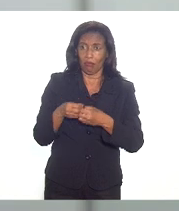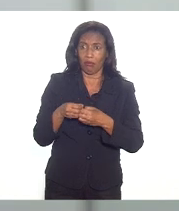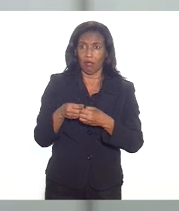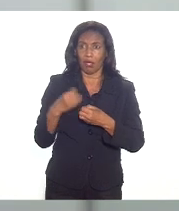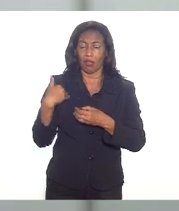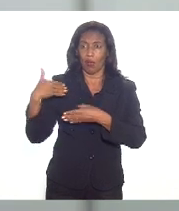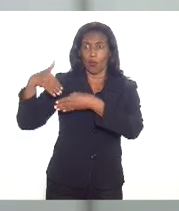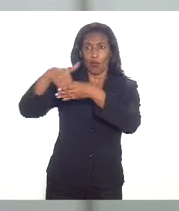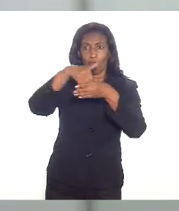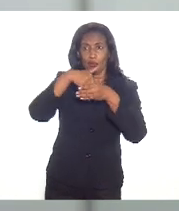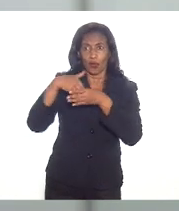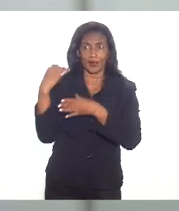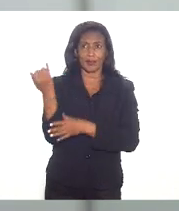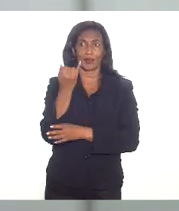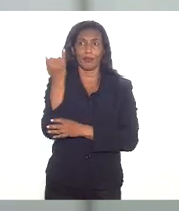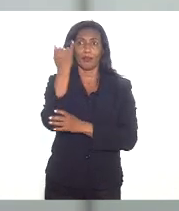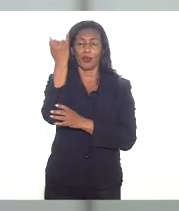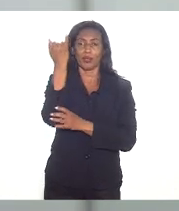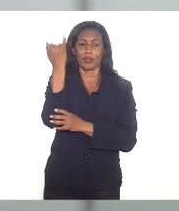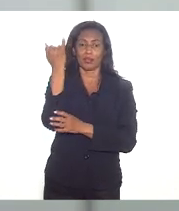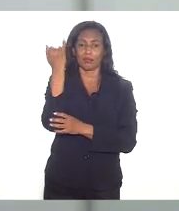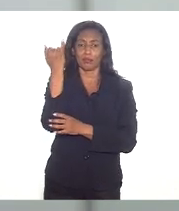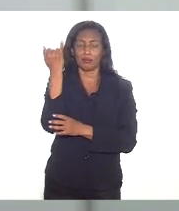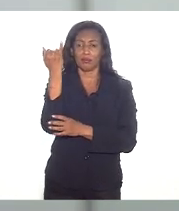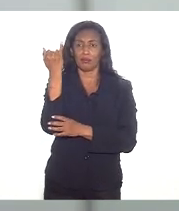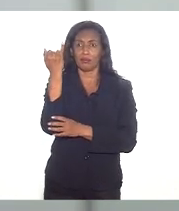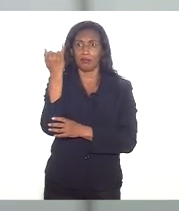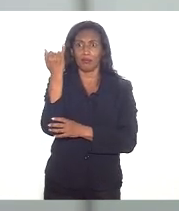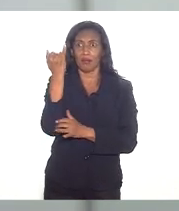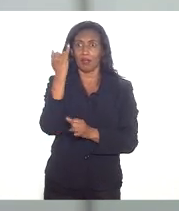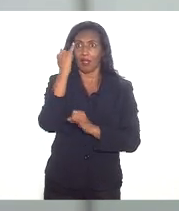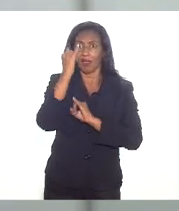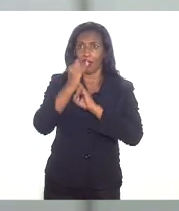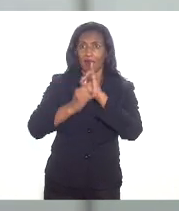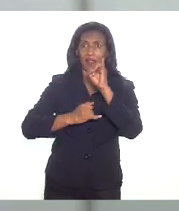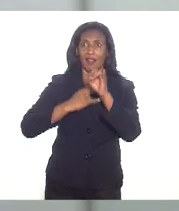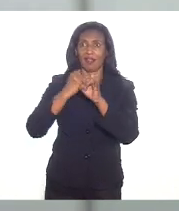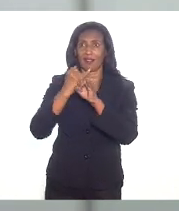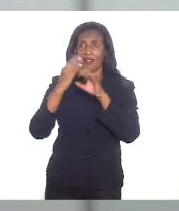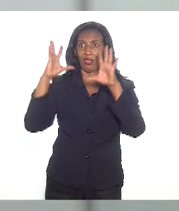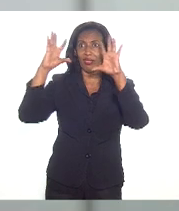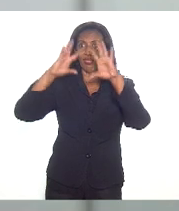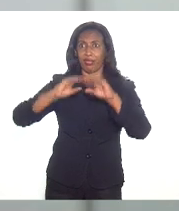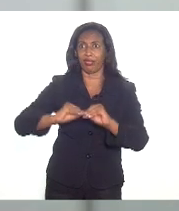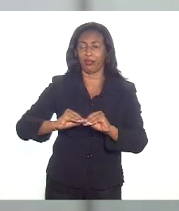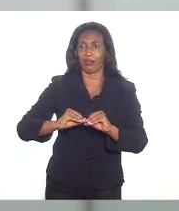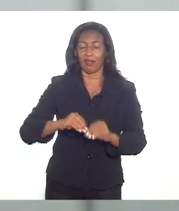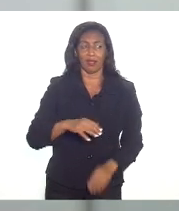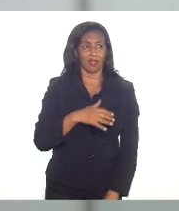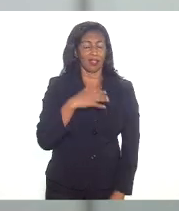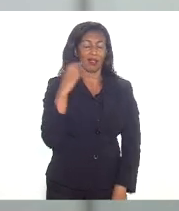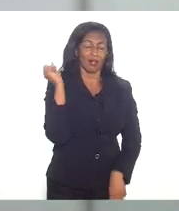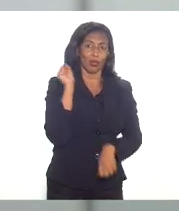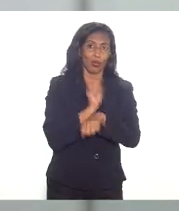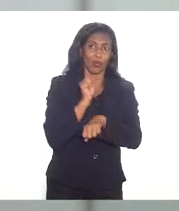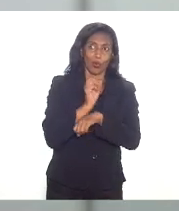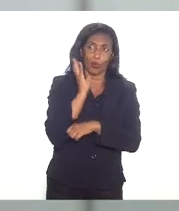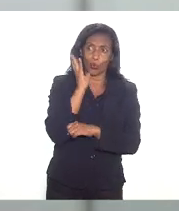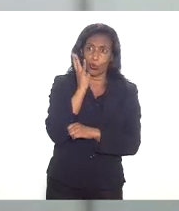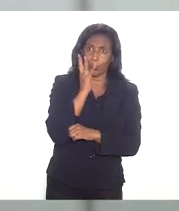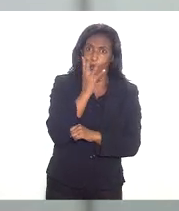tem uma votação importante, a internet cai, aí tu leva 15, 20 minutos para